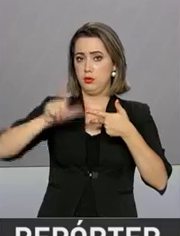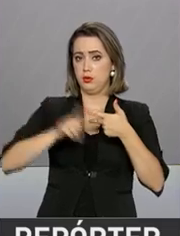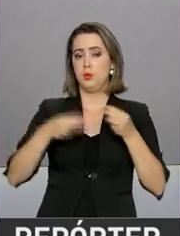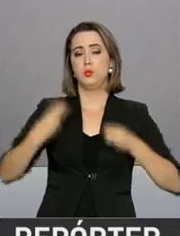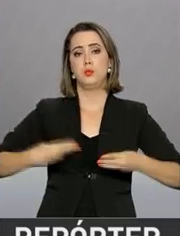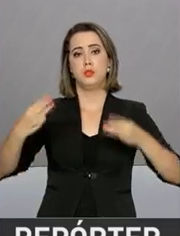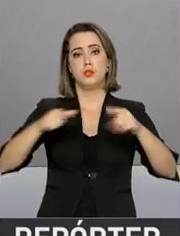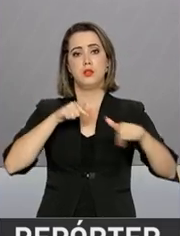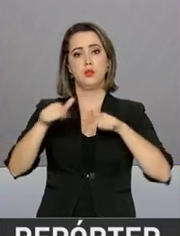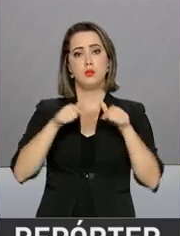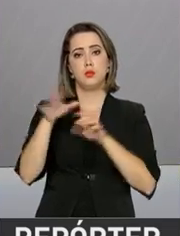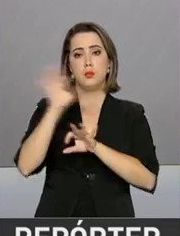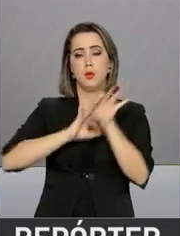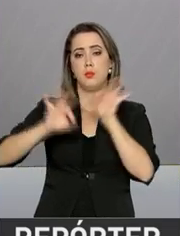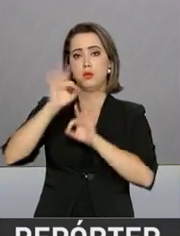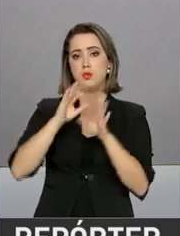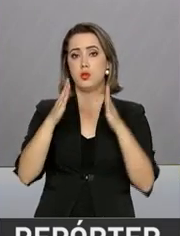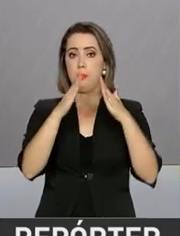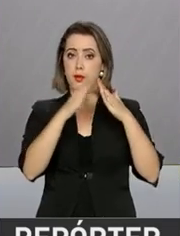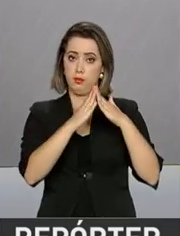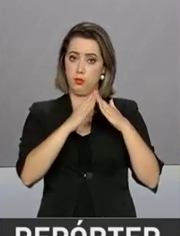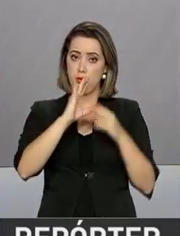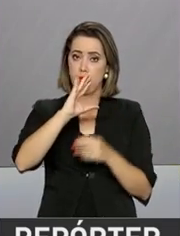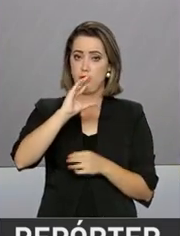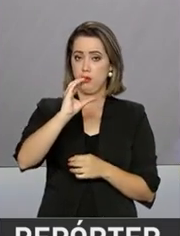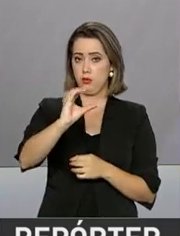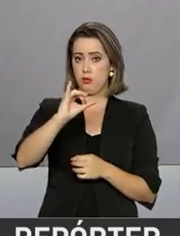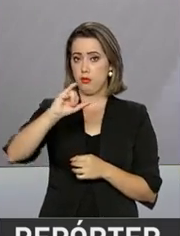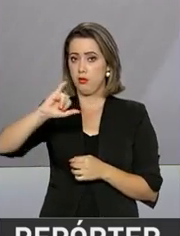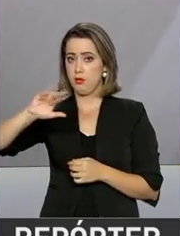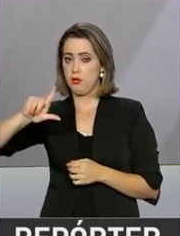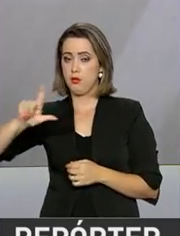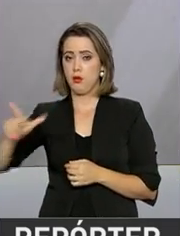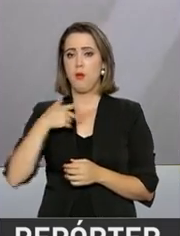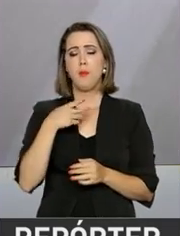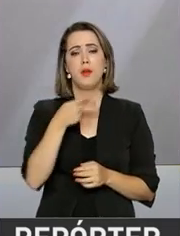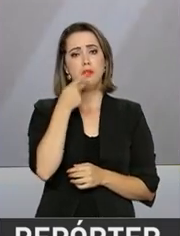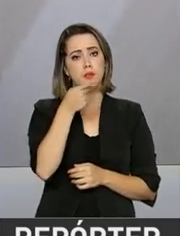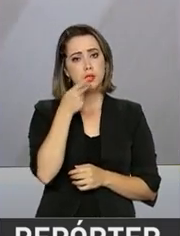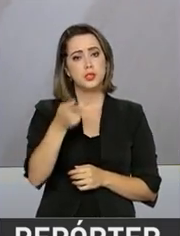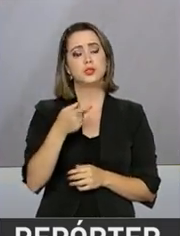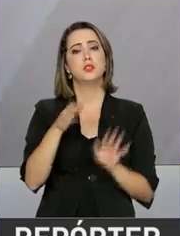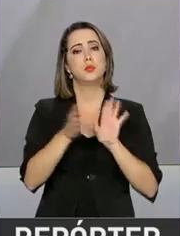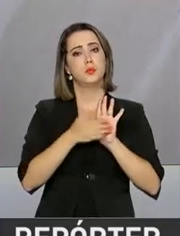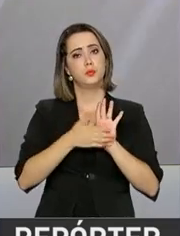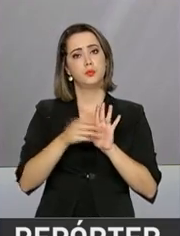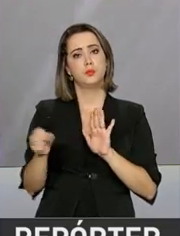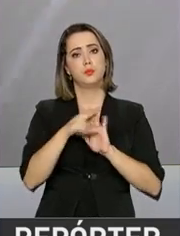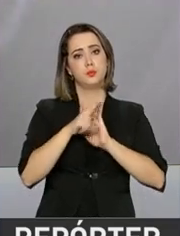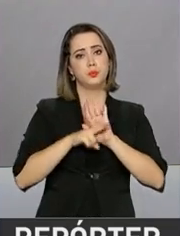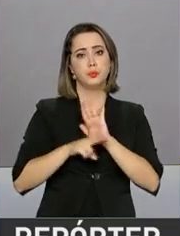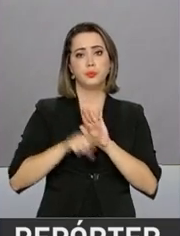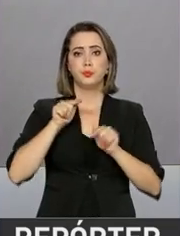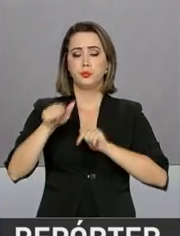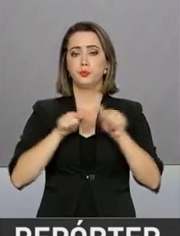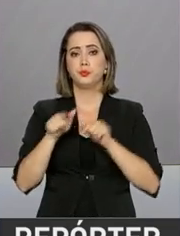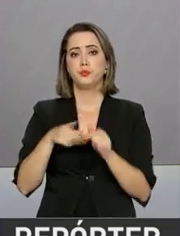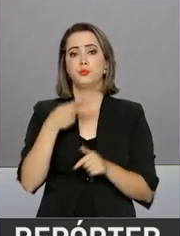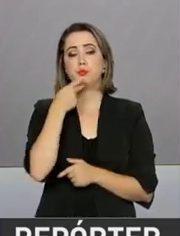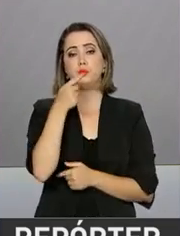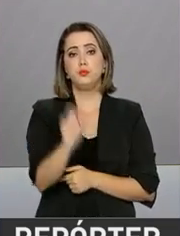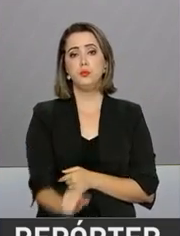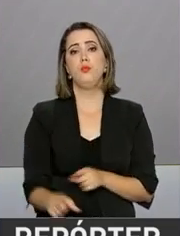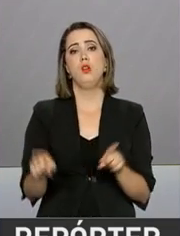do Trabalho, do Planejamento e da Casa Civil para defender a proposta de reforma trabalhista feita pelo governo. O ministro afirmou